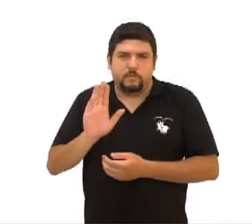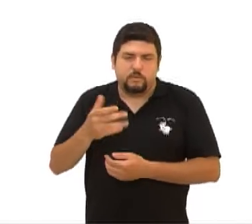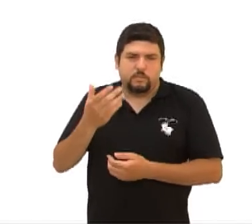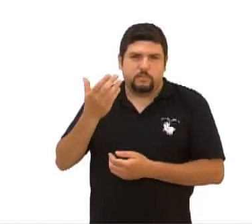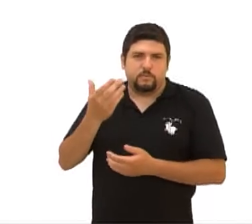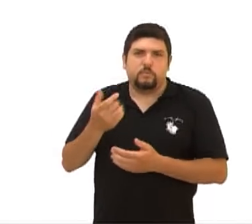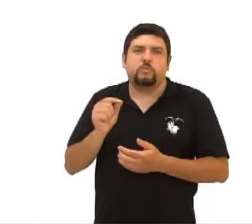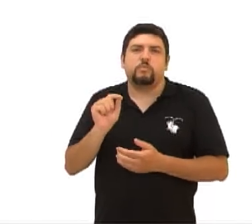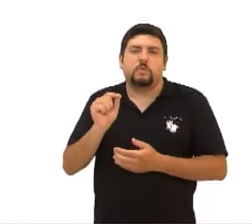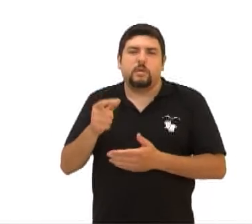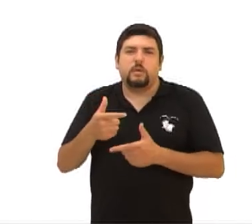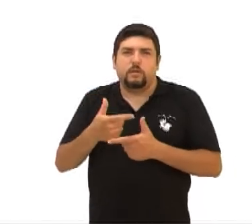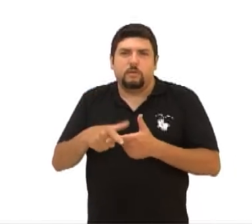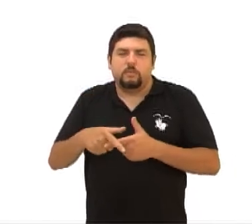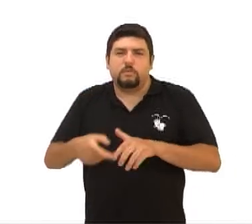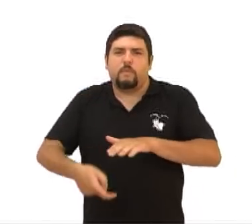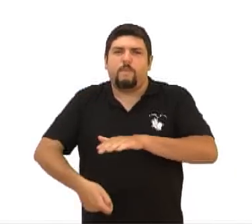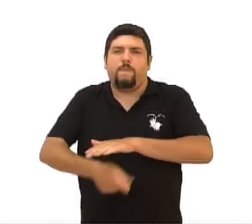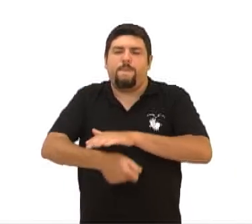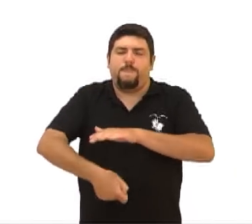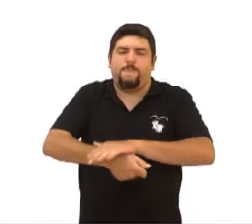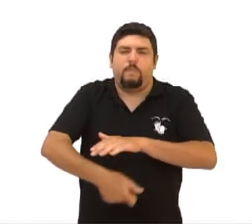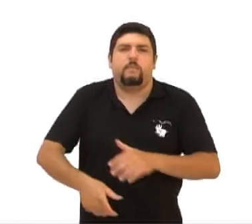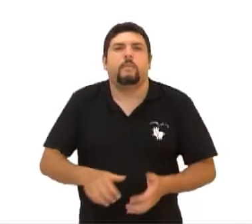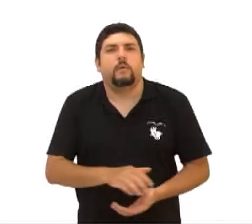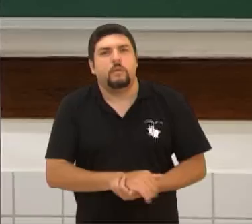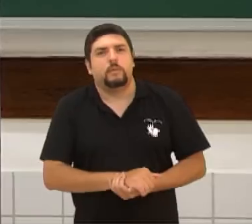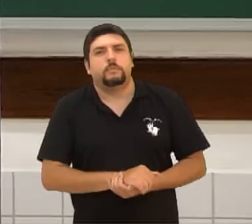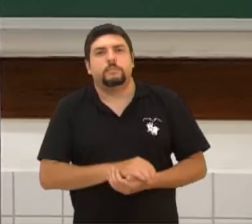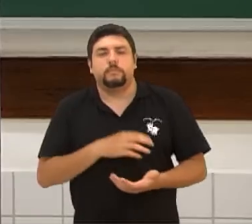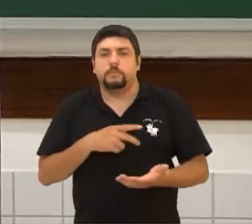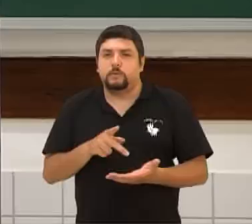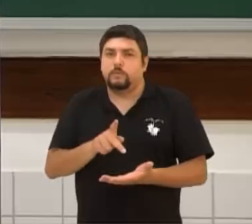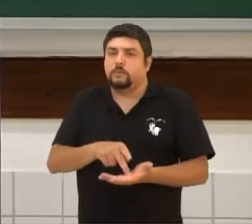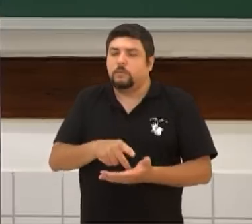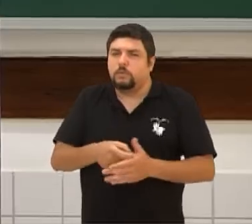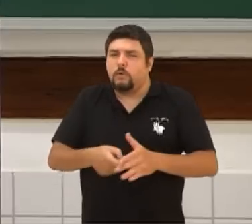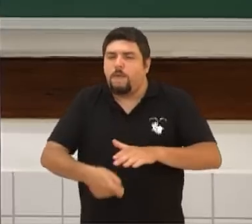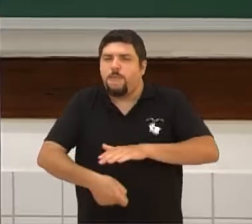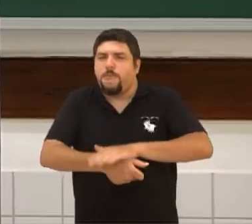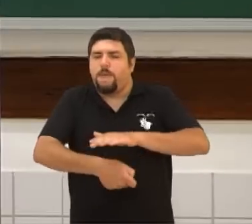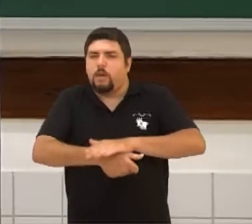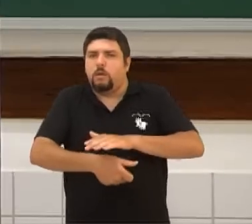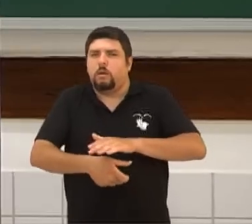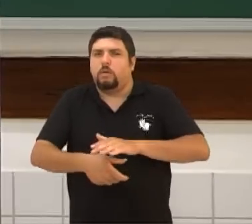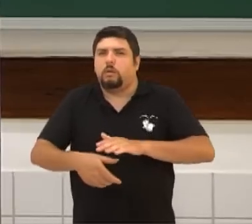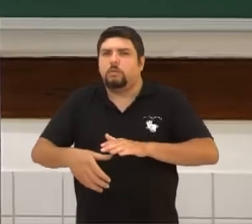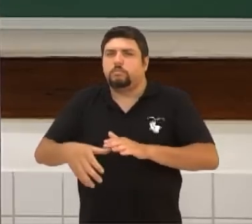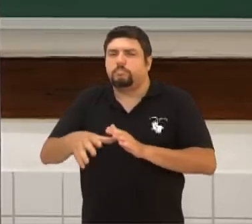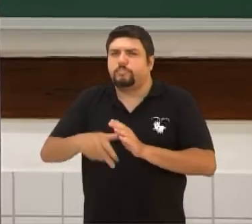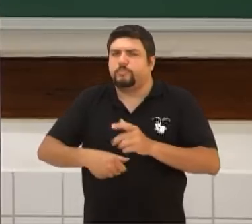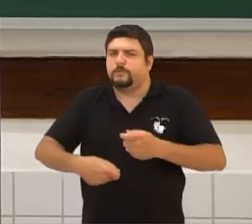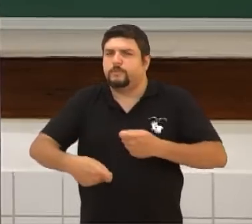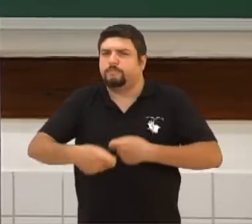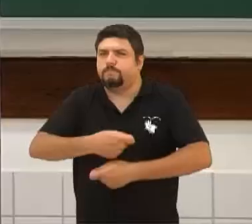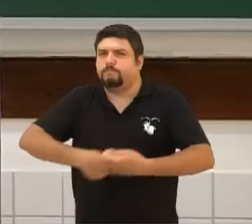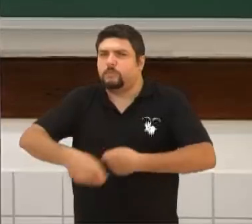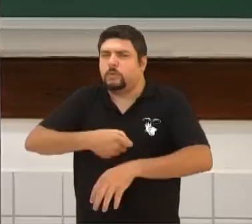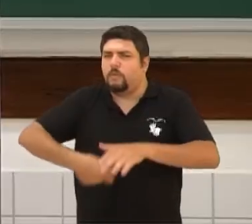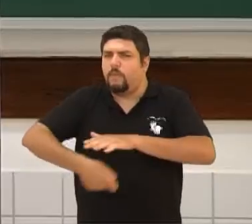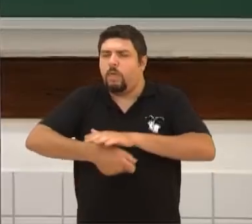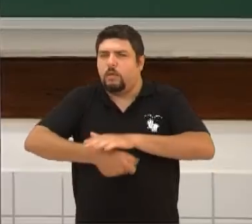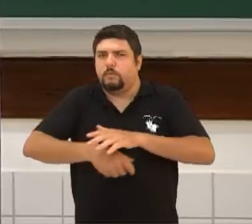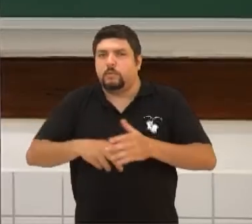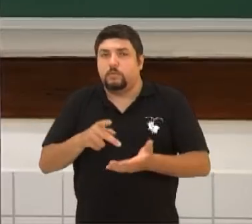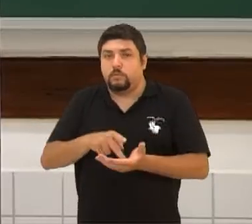são os problemas com corrupção. Infelizmente, essa é uma característica muito forte dos países da África, né?